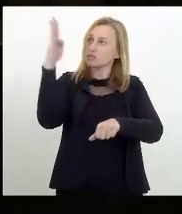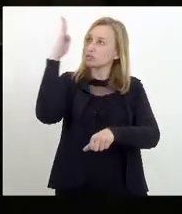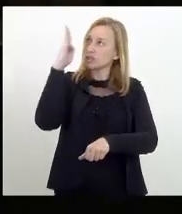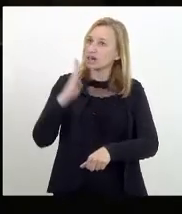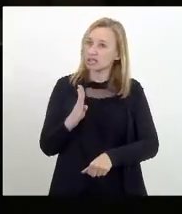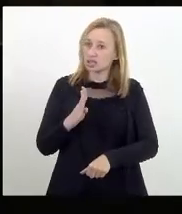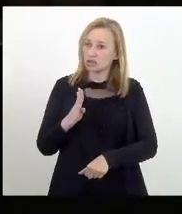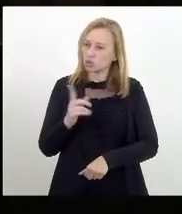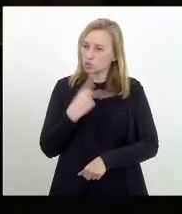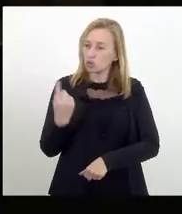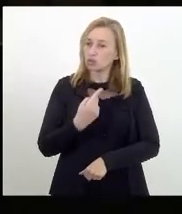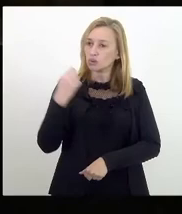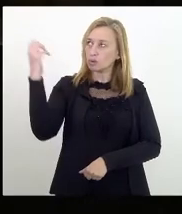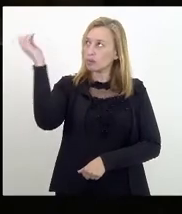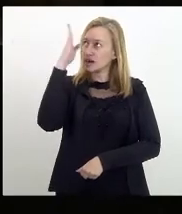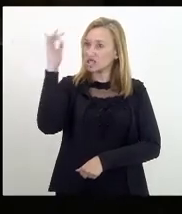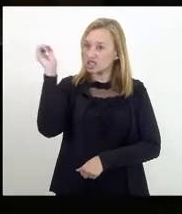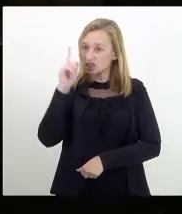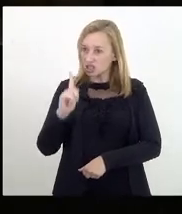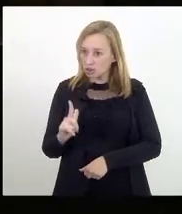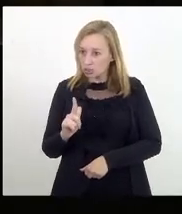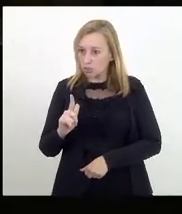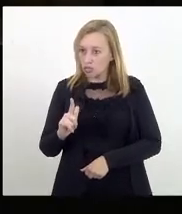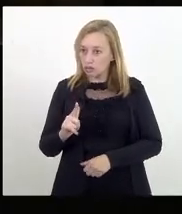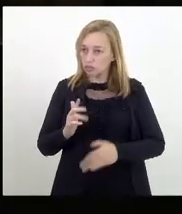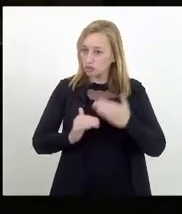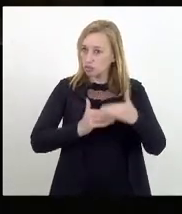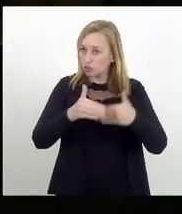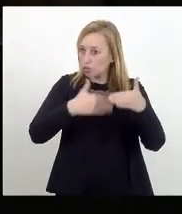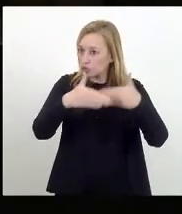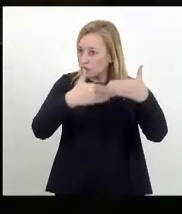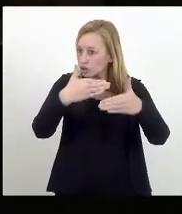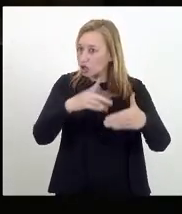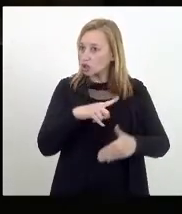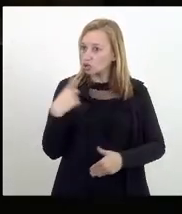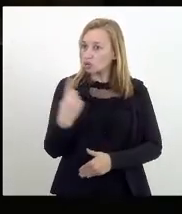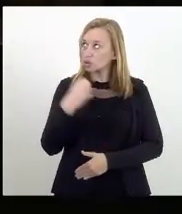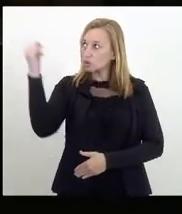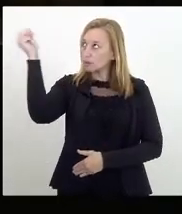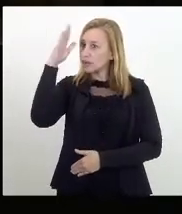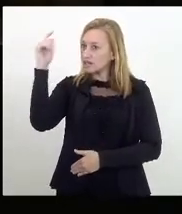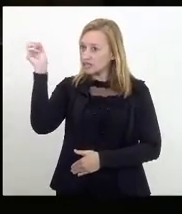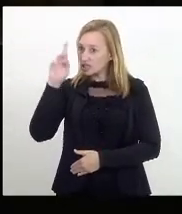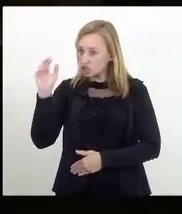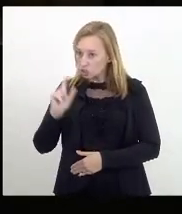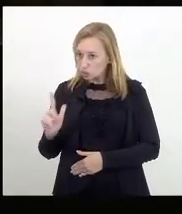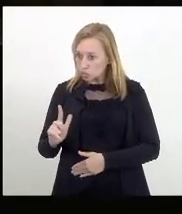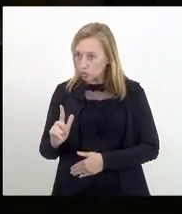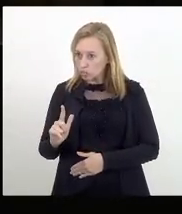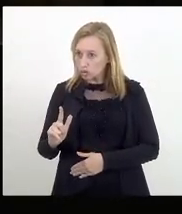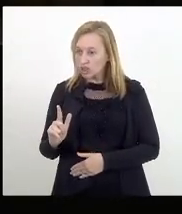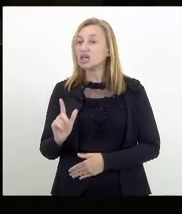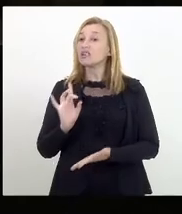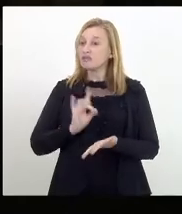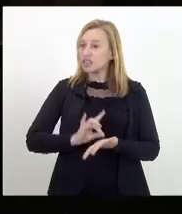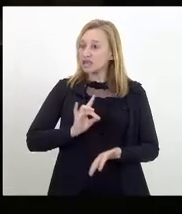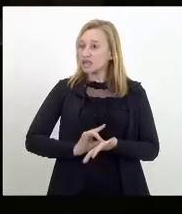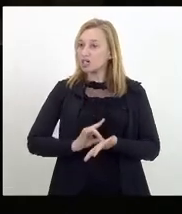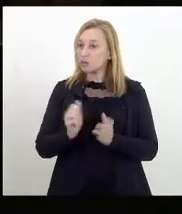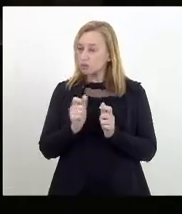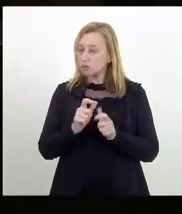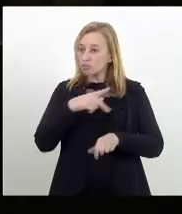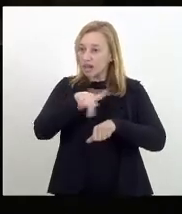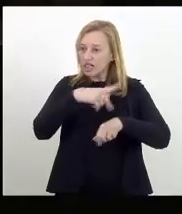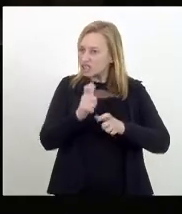o nosso Brasil realmente prospere que o nosso Brasil realmente seja um país grande